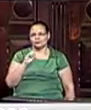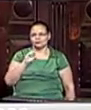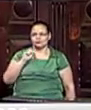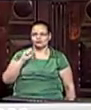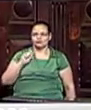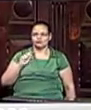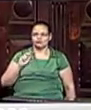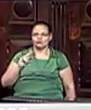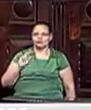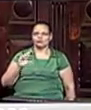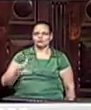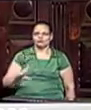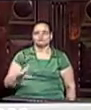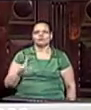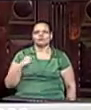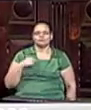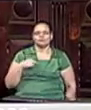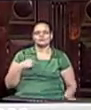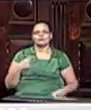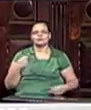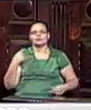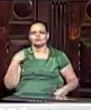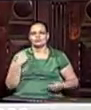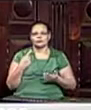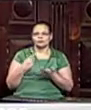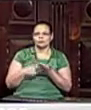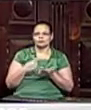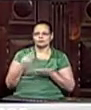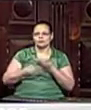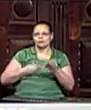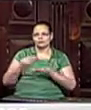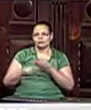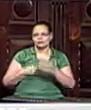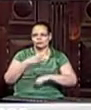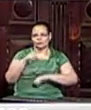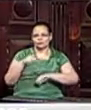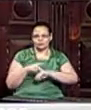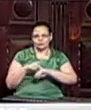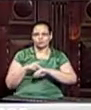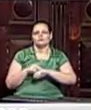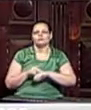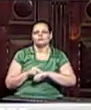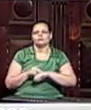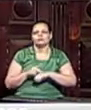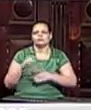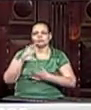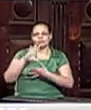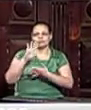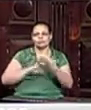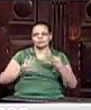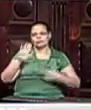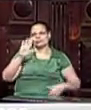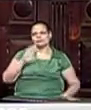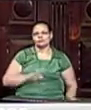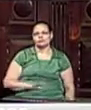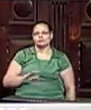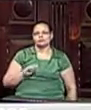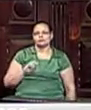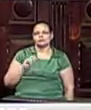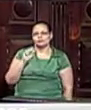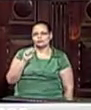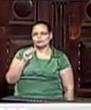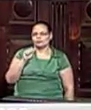preferencial com os países da América Latina e também o distanciamento da chamada